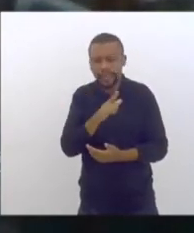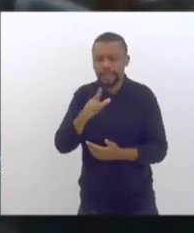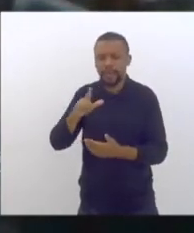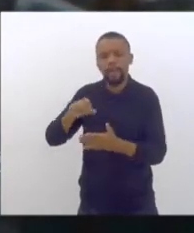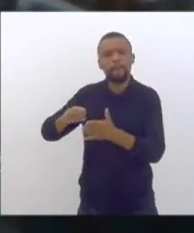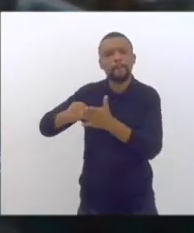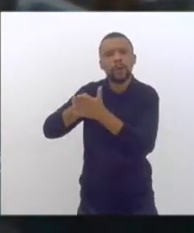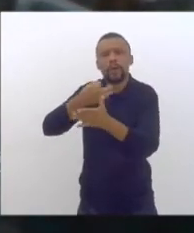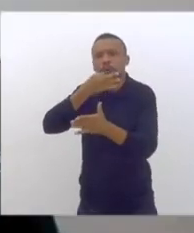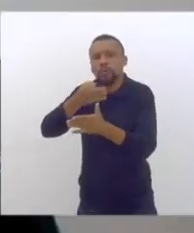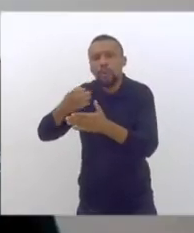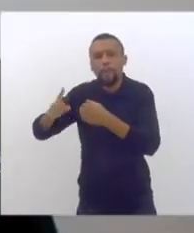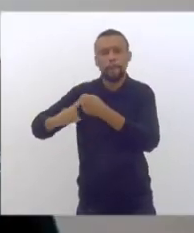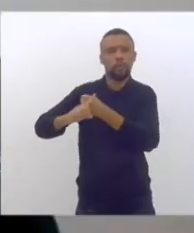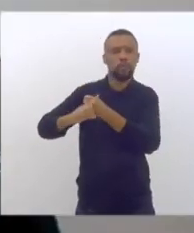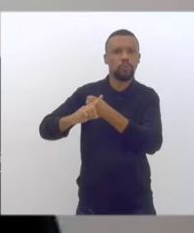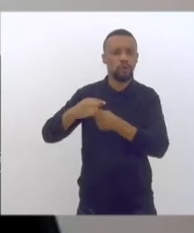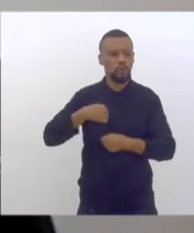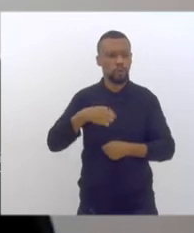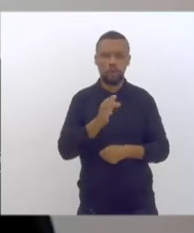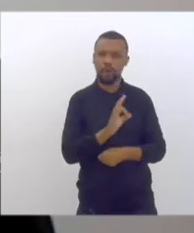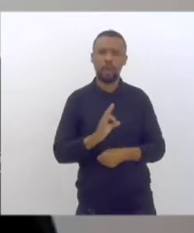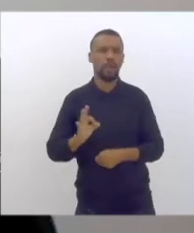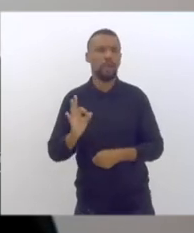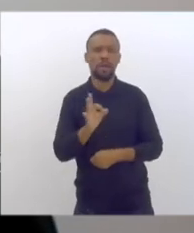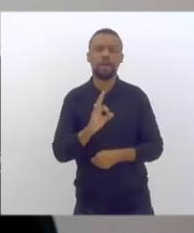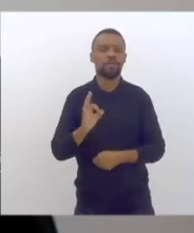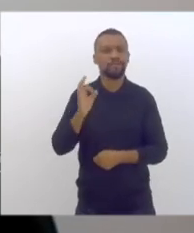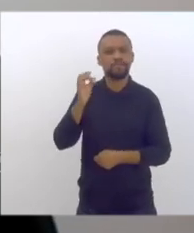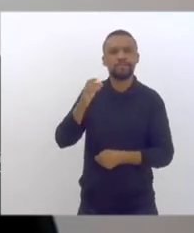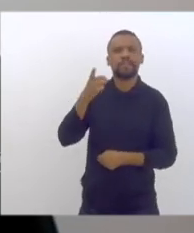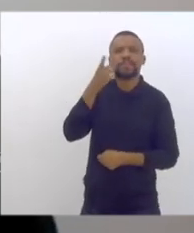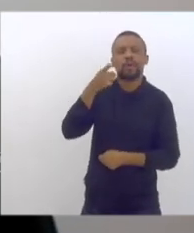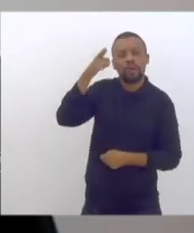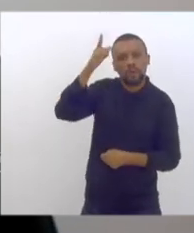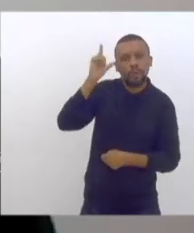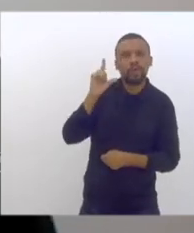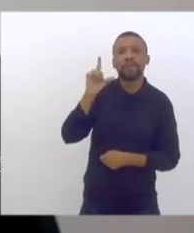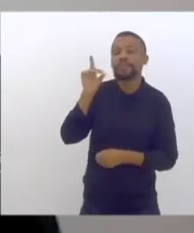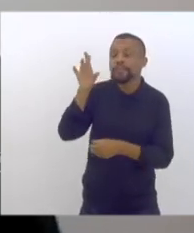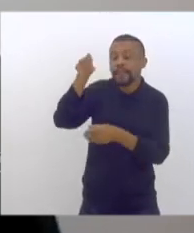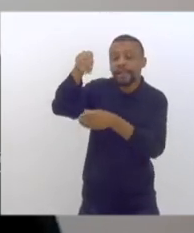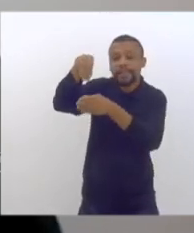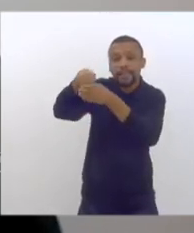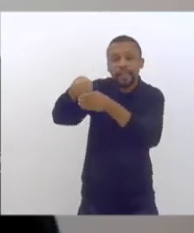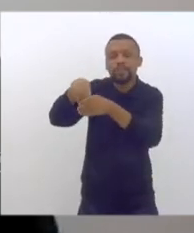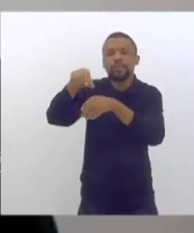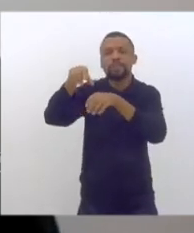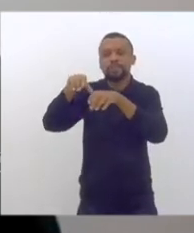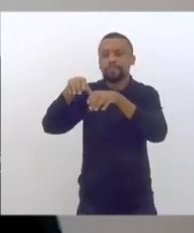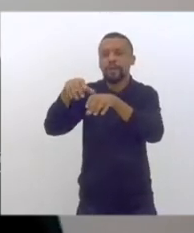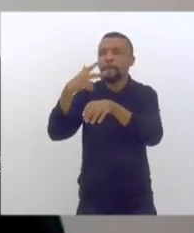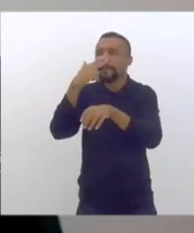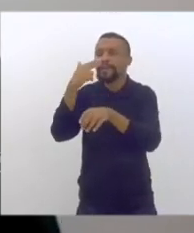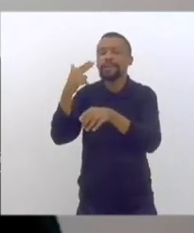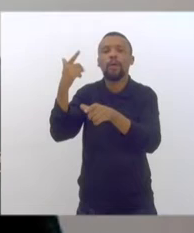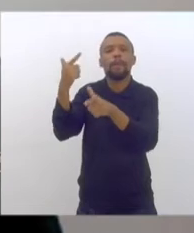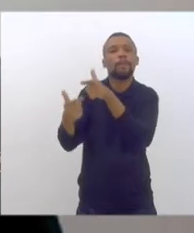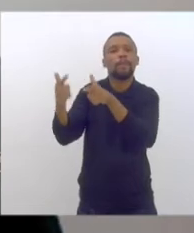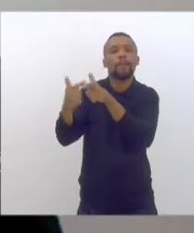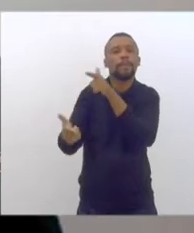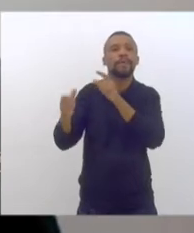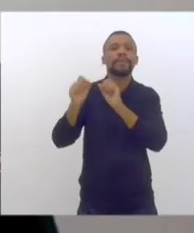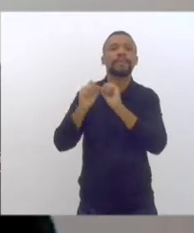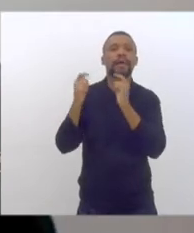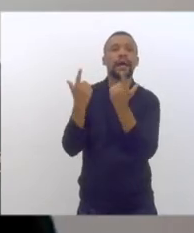se algo não é Deputado Luiz Paulo tá lá na condição e também não tá passando por lá acho que é problema deck da